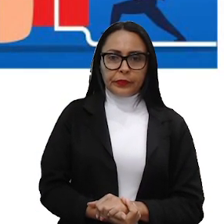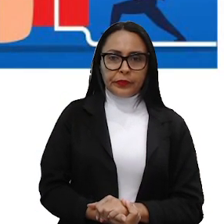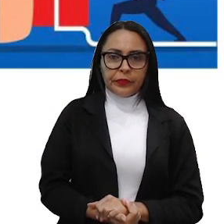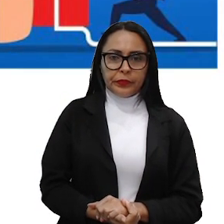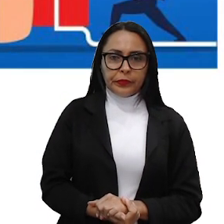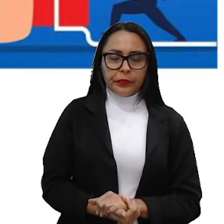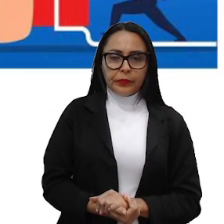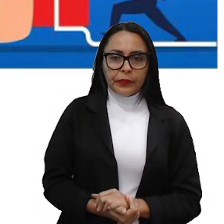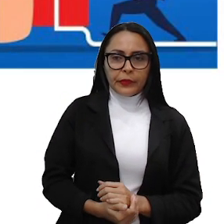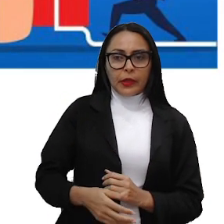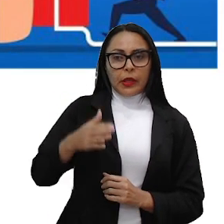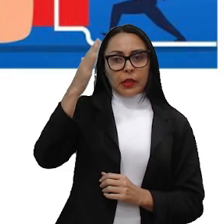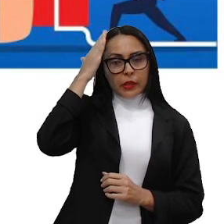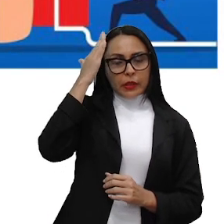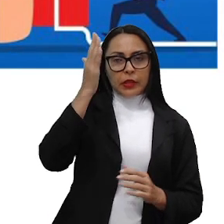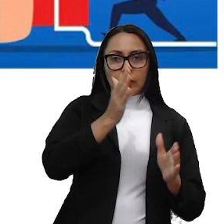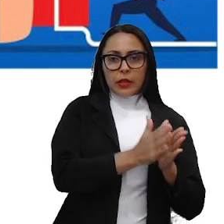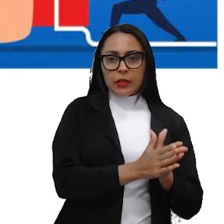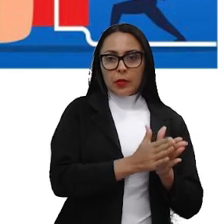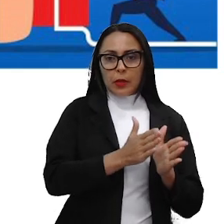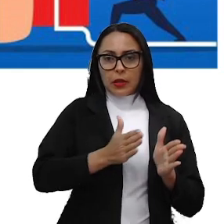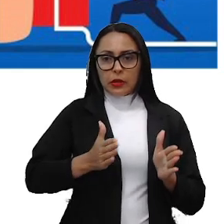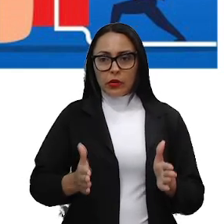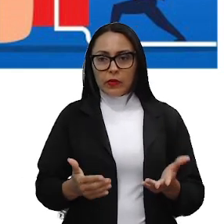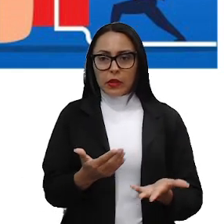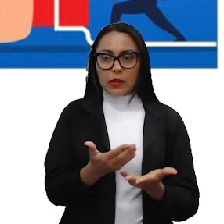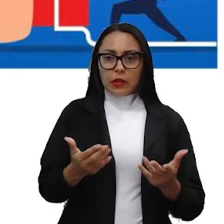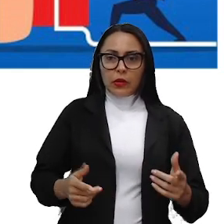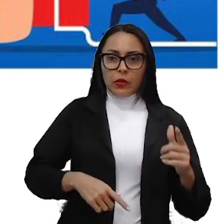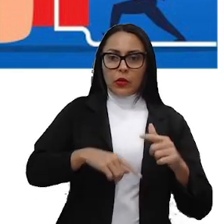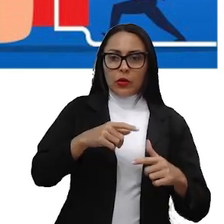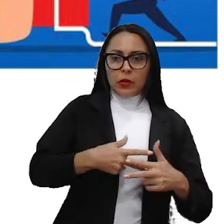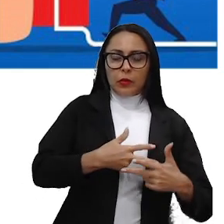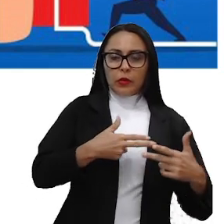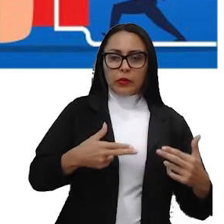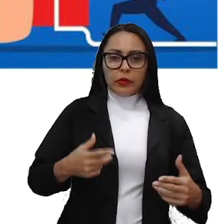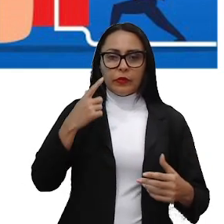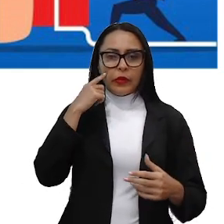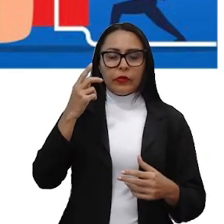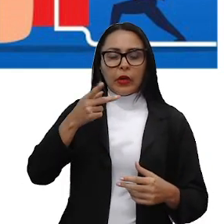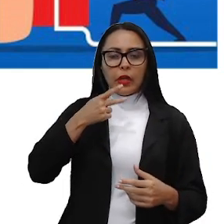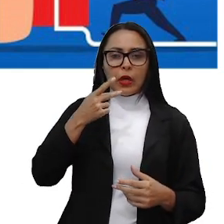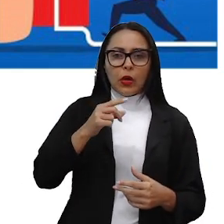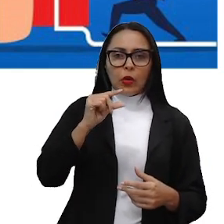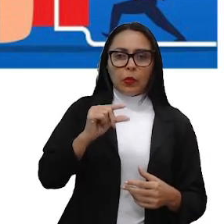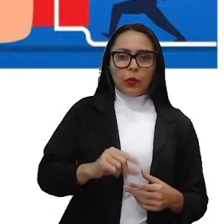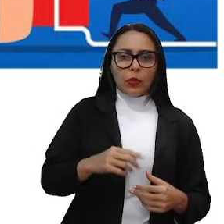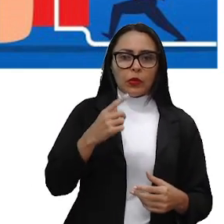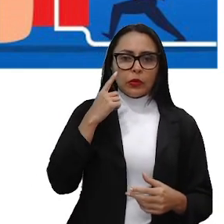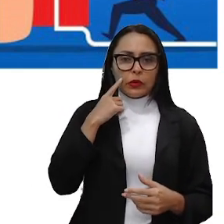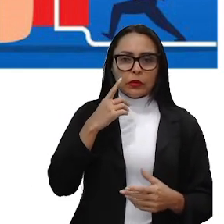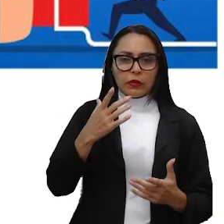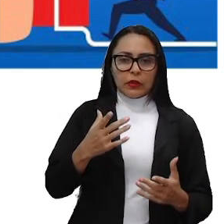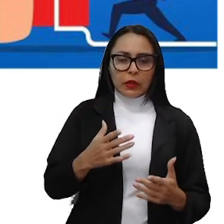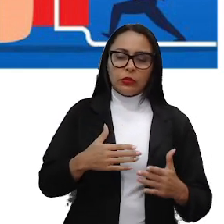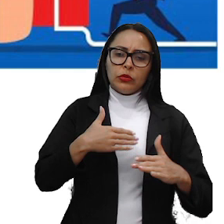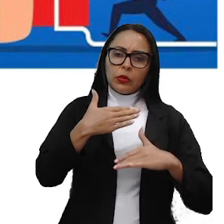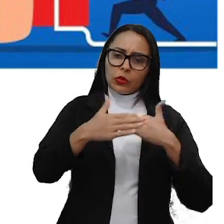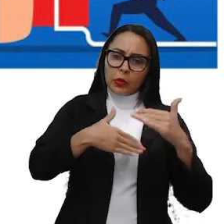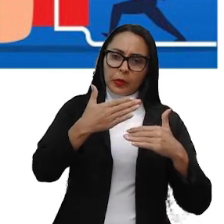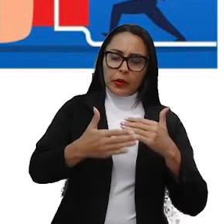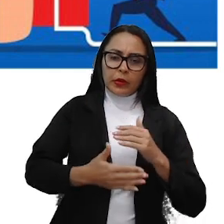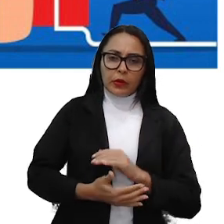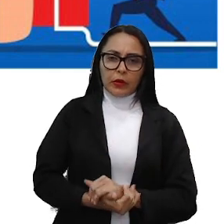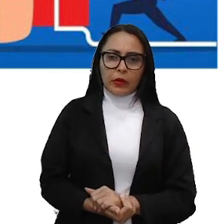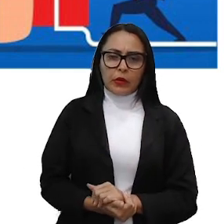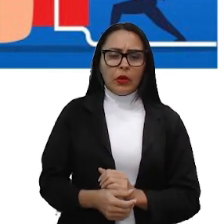Bom, entendendo essa parte de inovação de produtos, a gente vai passar agora para falar um pouco sobre gargalos de uma cadeia de suprimentos.